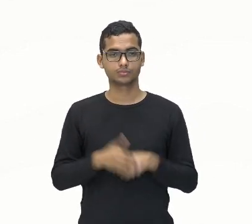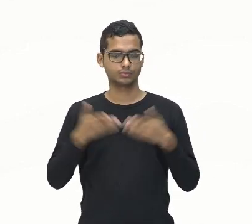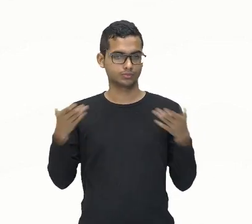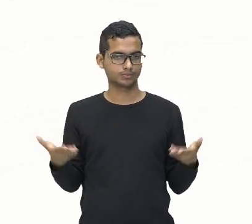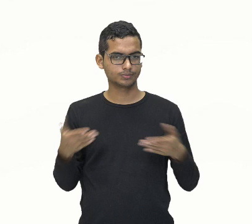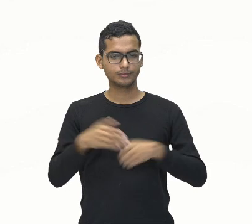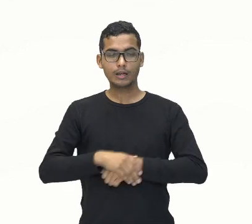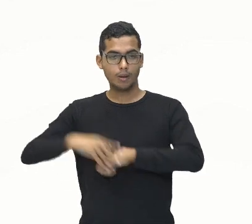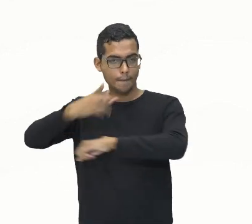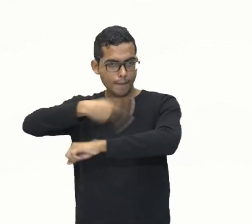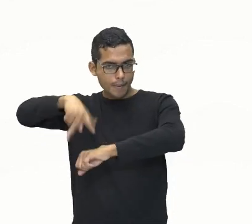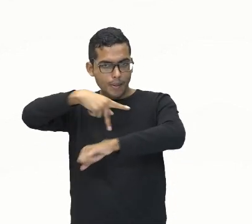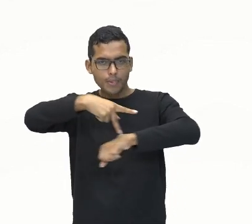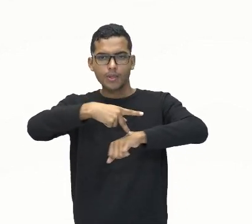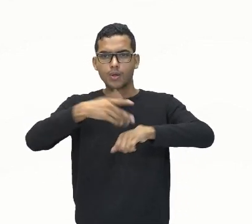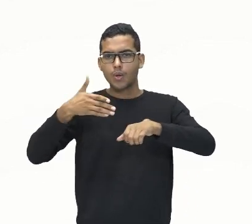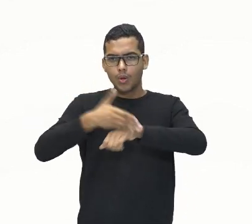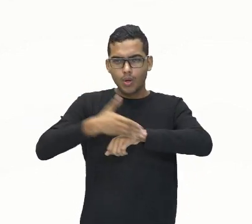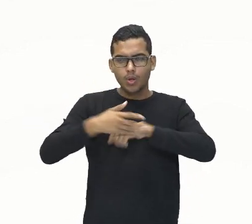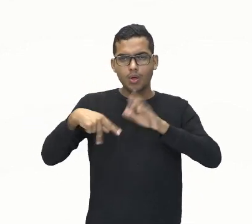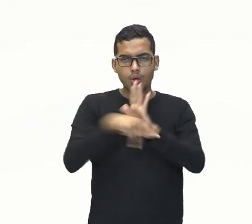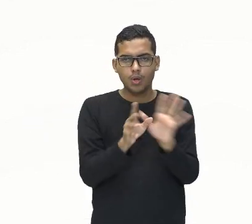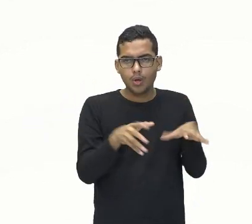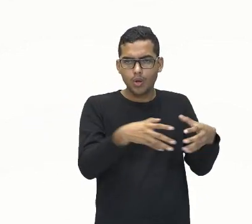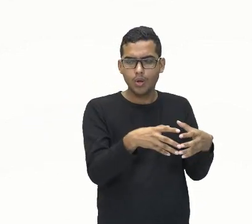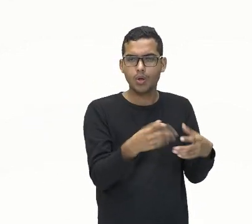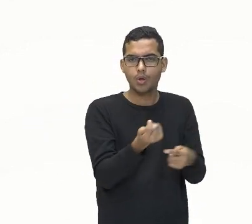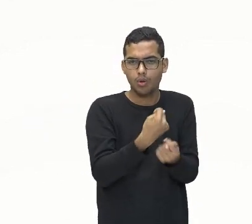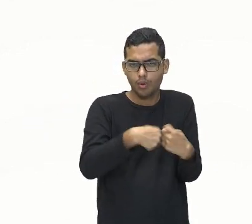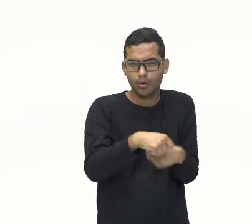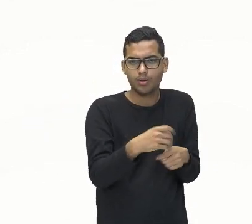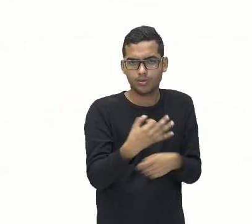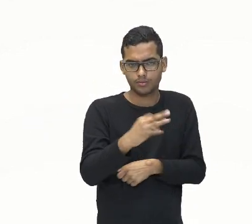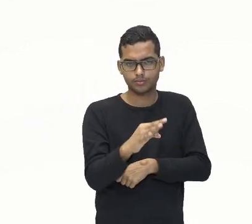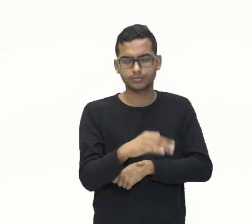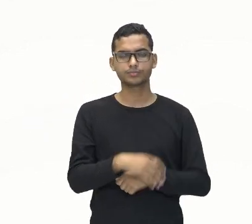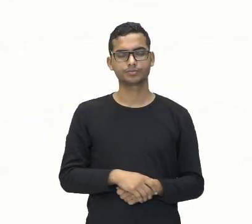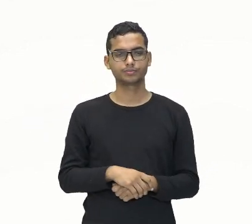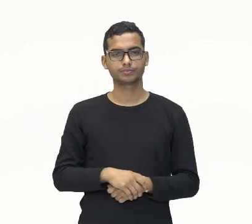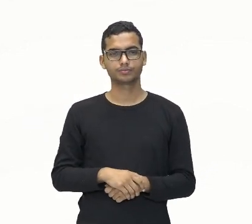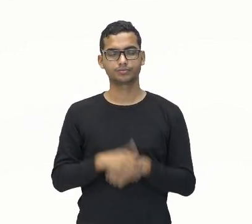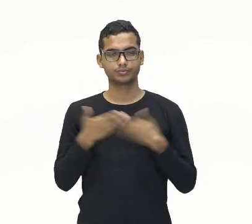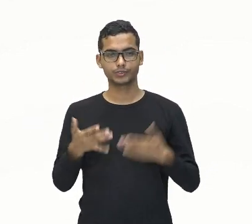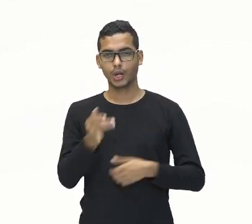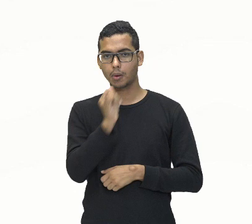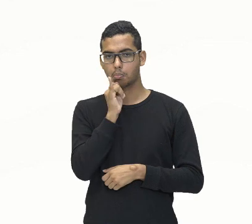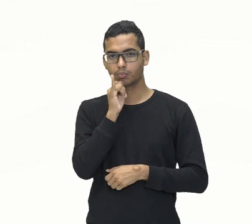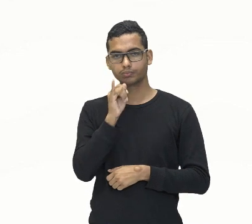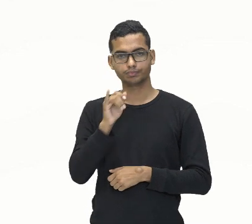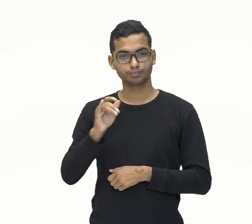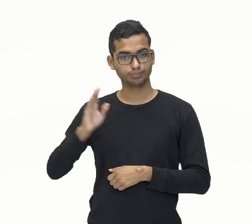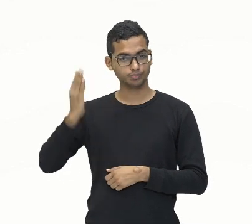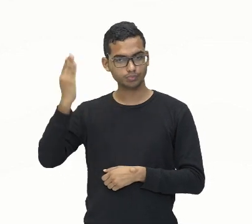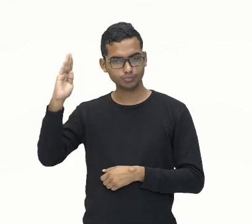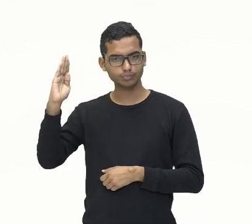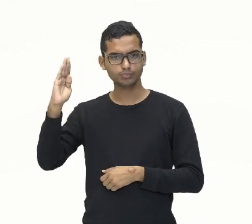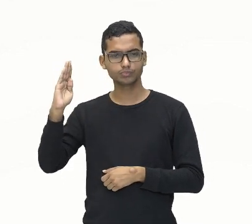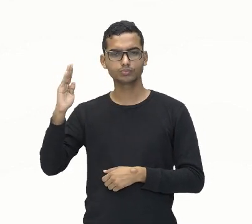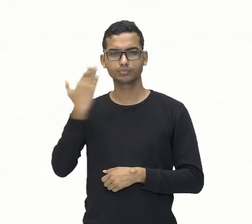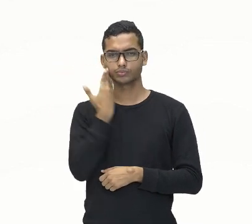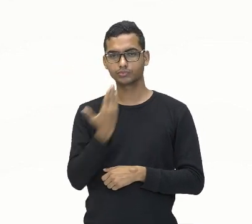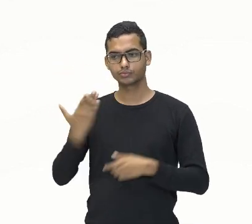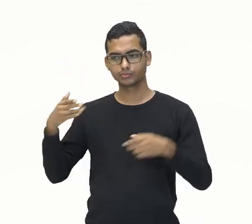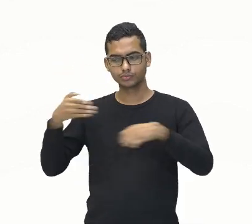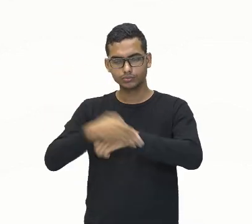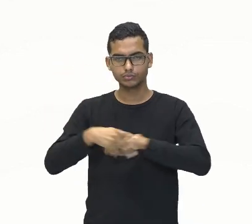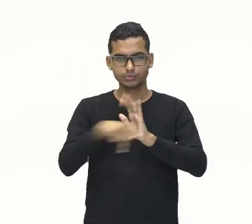que países participem de diferentes blocos econômicos. A Bolívia, por exemplo, que já era do CAM, acabou de